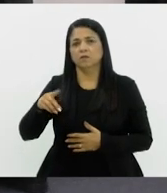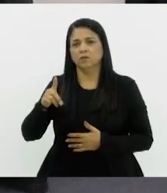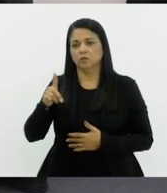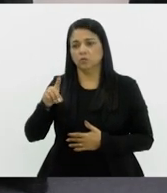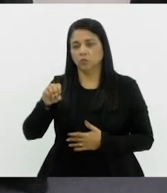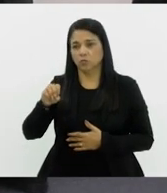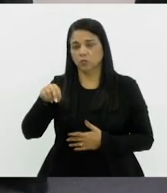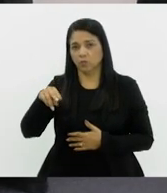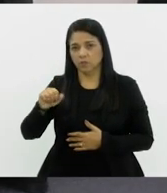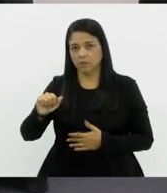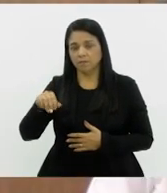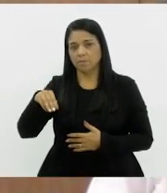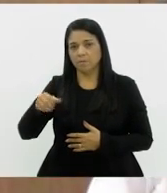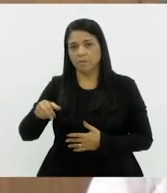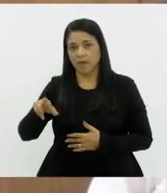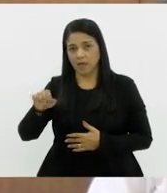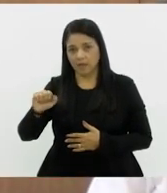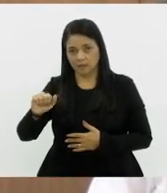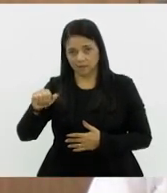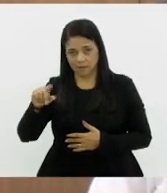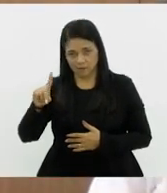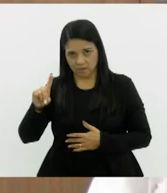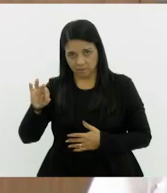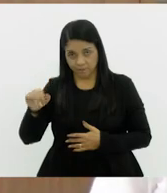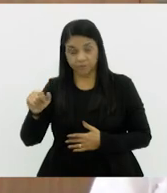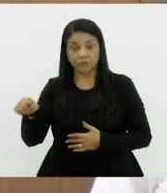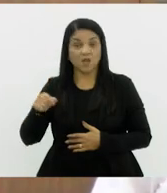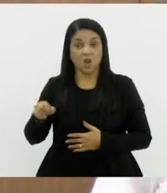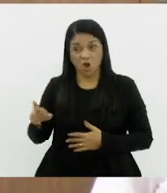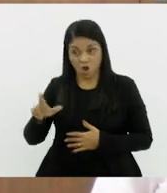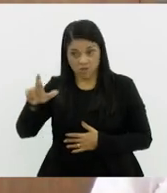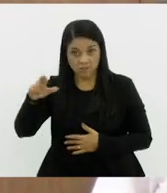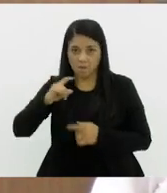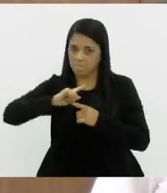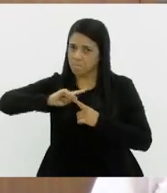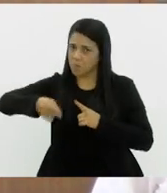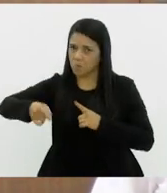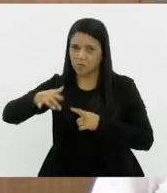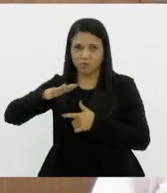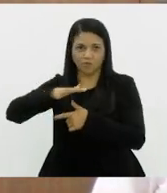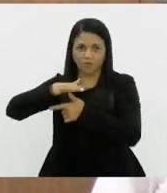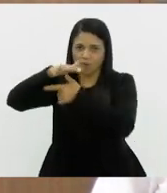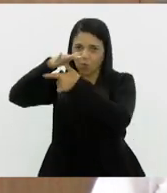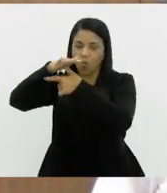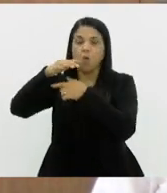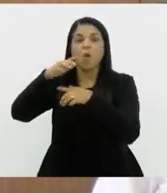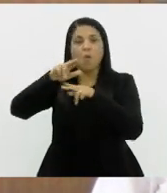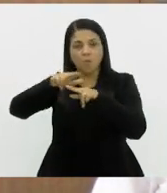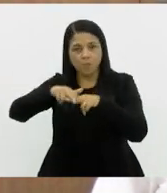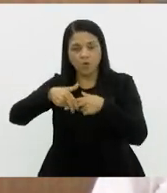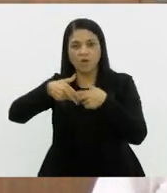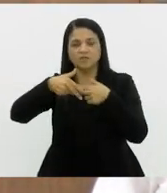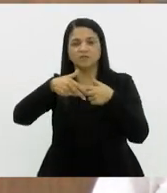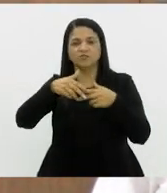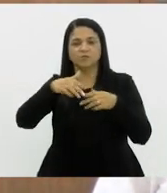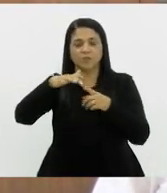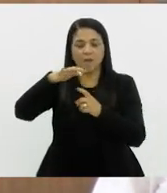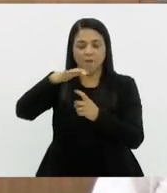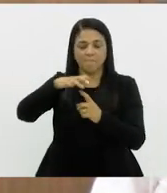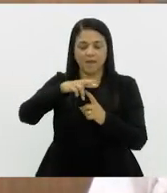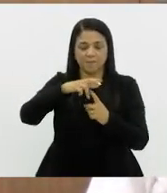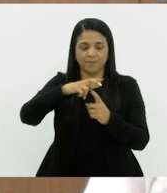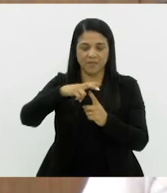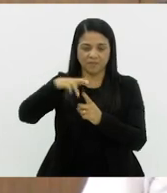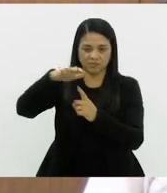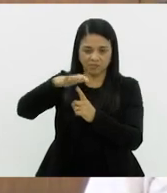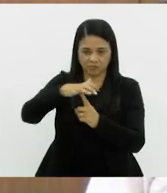pode. Já é uma área proibida de voo, justamente porque há também a circulação dos parapentes, das asa-deltas. Então, já é uma área que, do ponto de vista